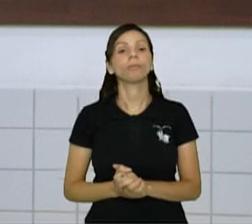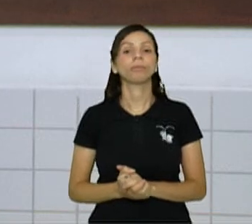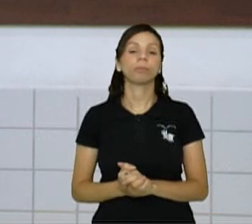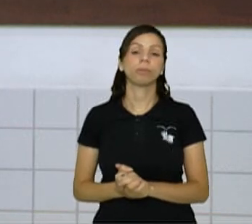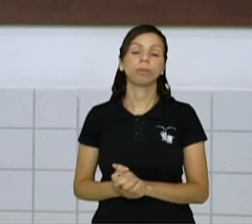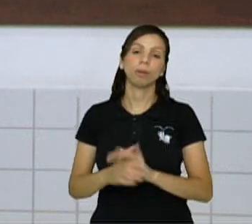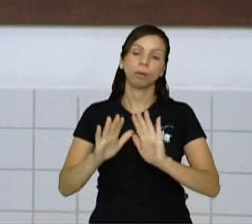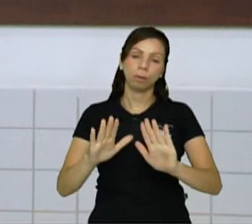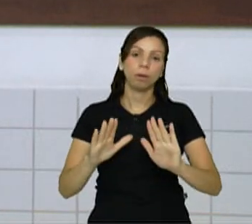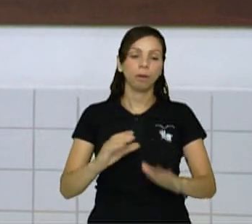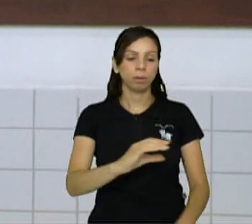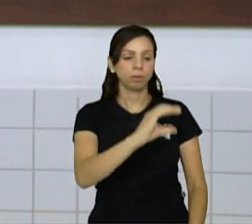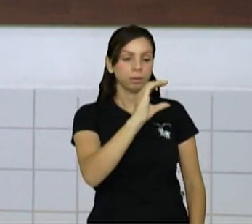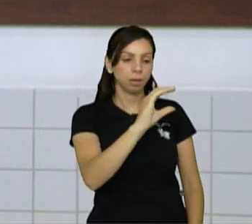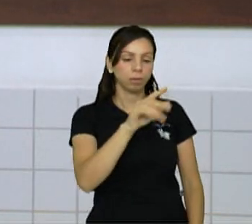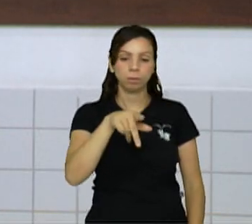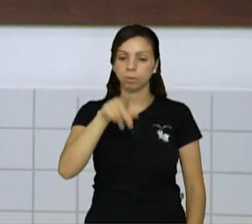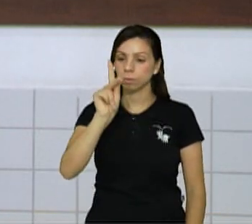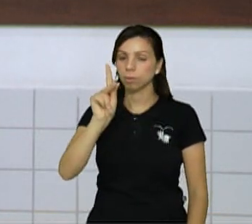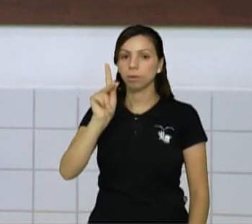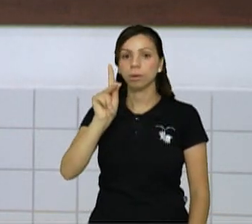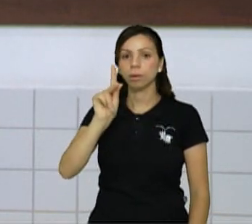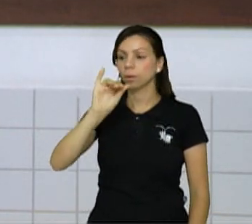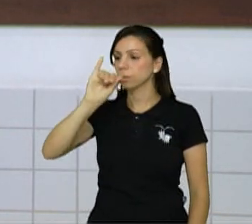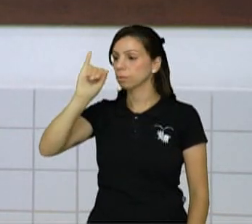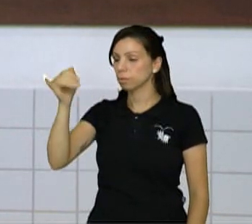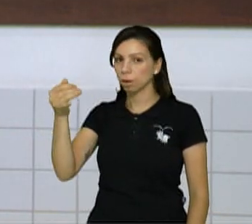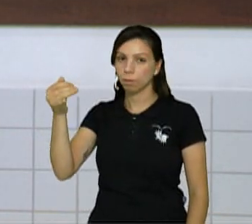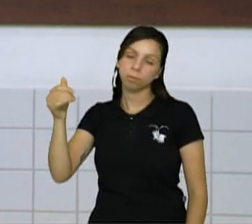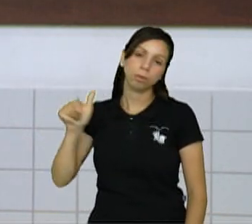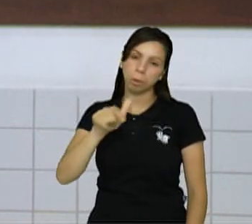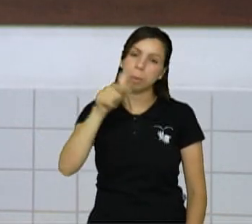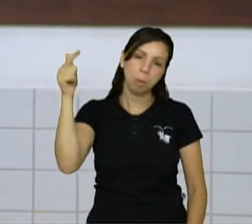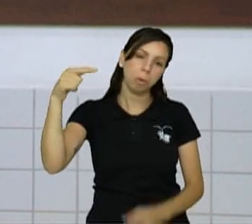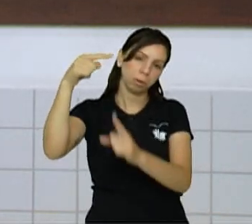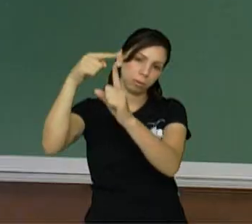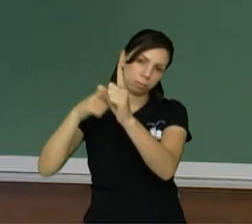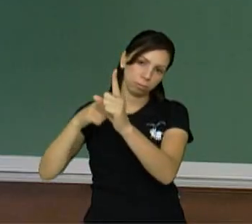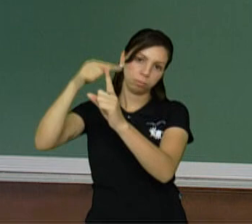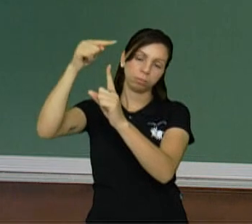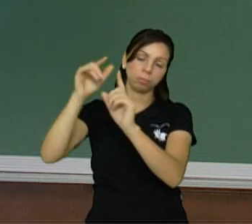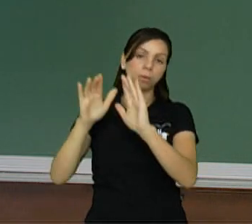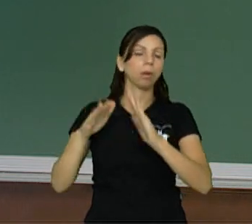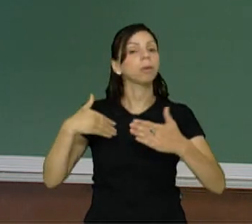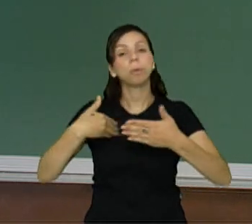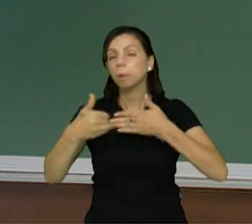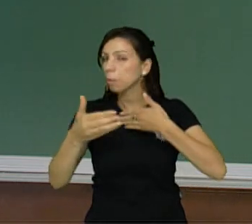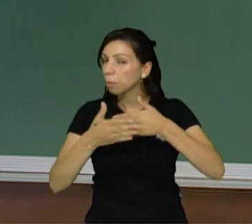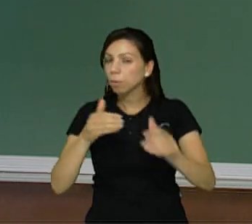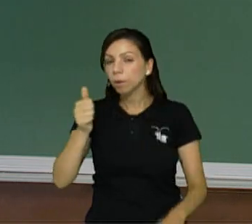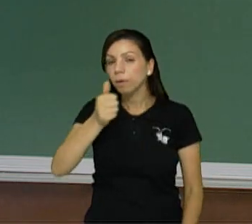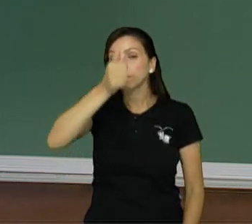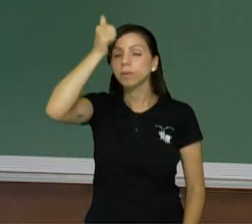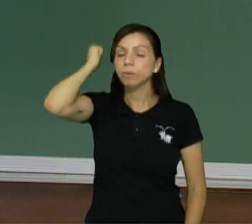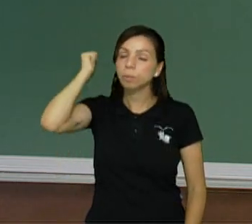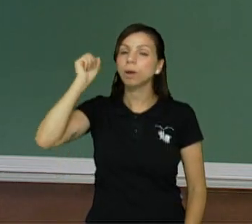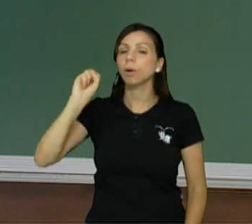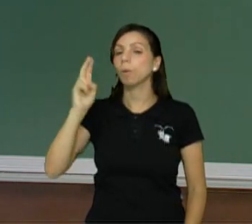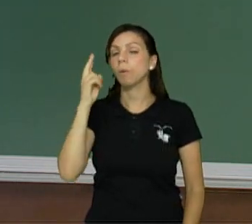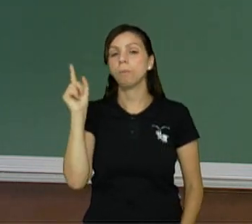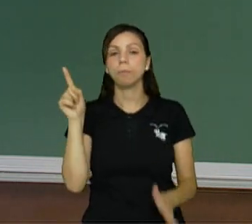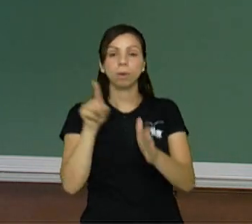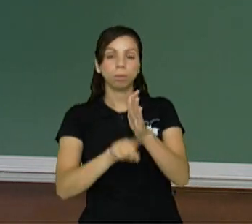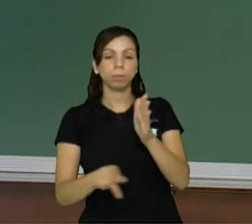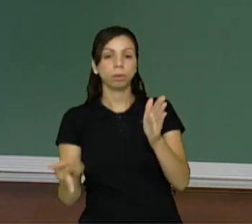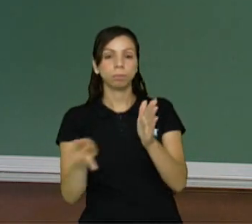que eu mencionei Celsius, Kelvin e tem outras escalas. E qualquer vestibular, qualquer questão do Enem, pessoal, ela